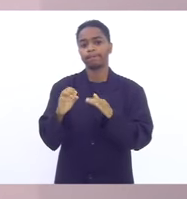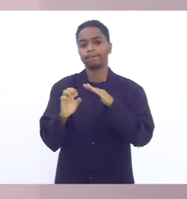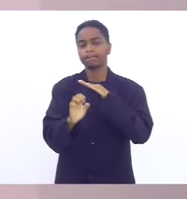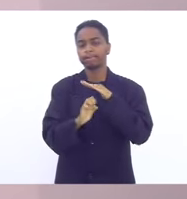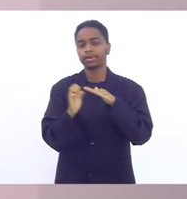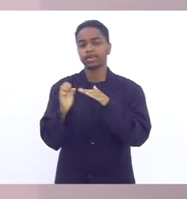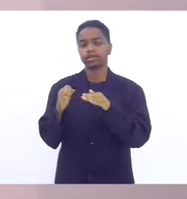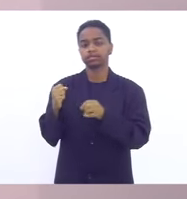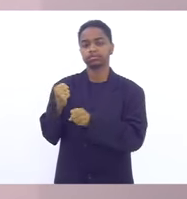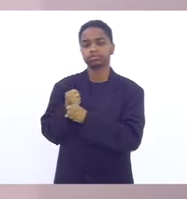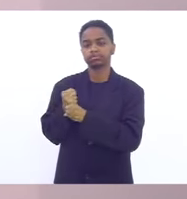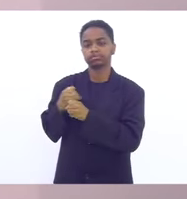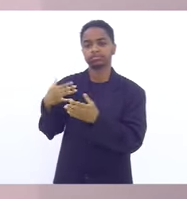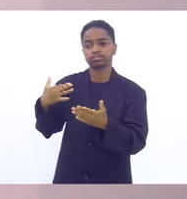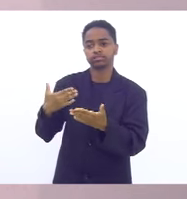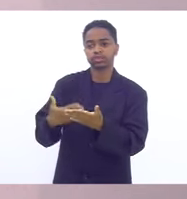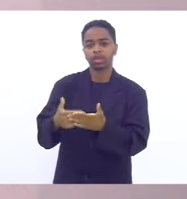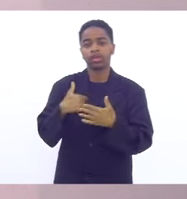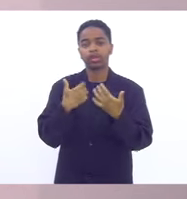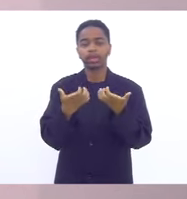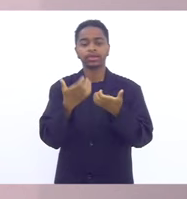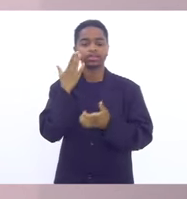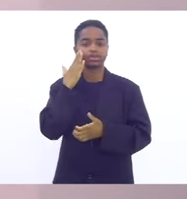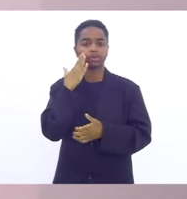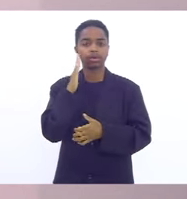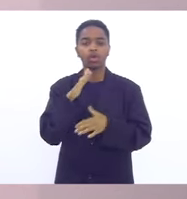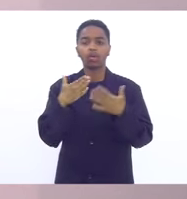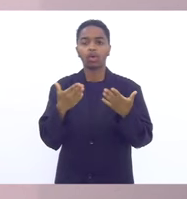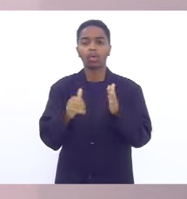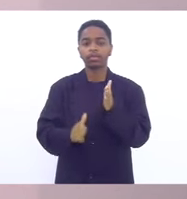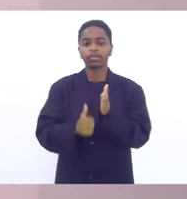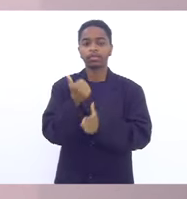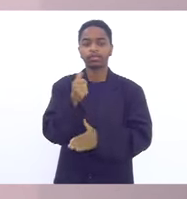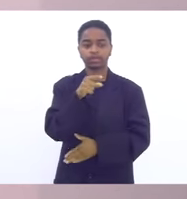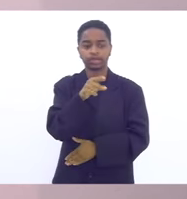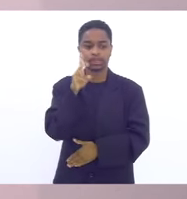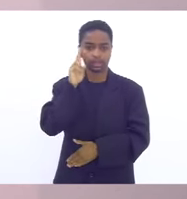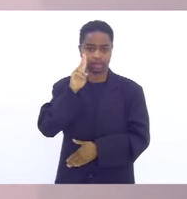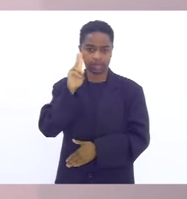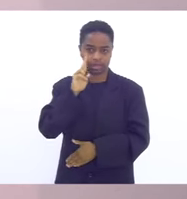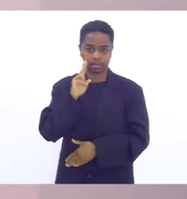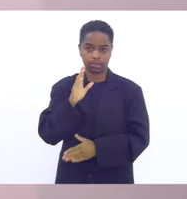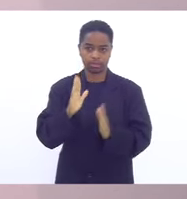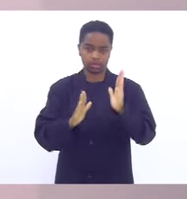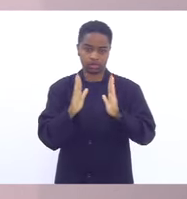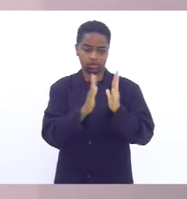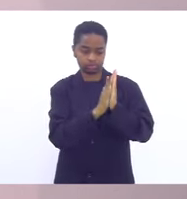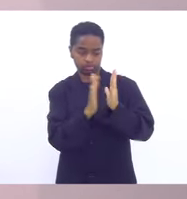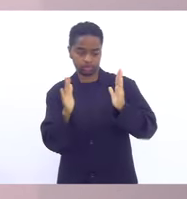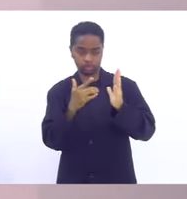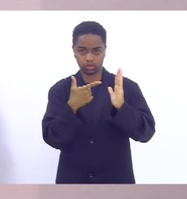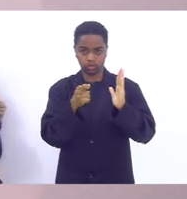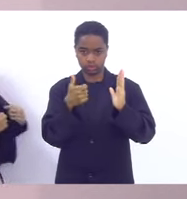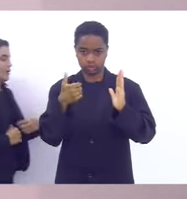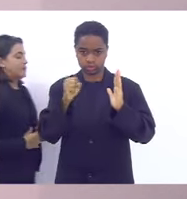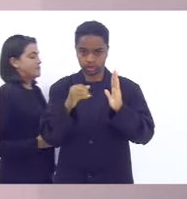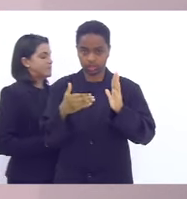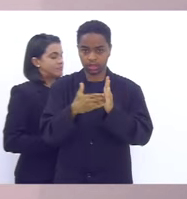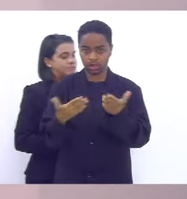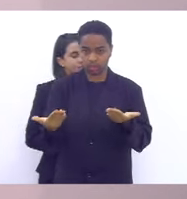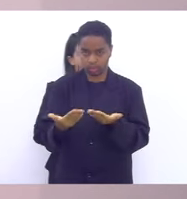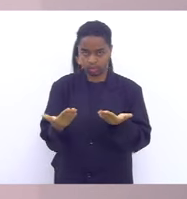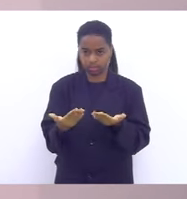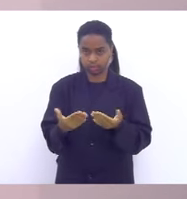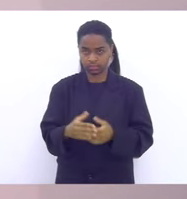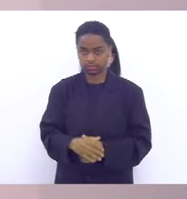anos e saber da senhora qual foi a primeira vez que a senhora se lembra, nesses últimos anos, talvez de 2018 para cá,